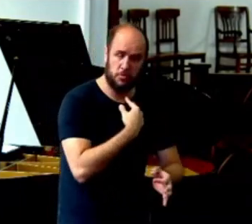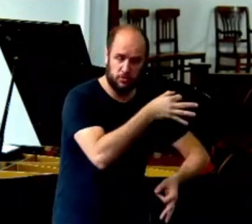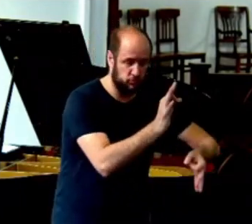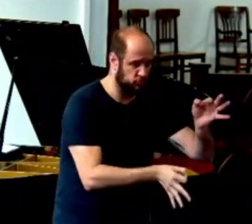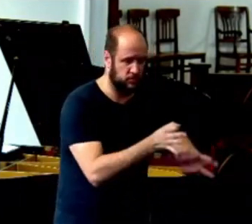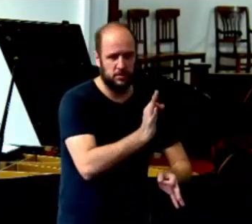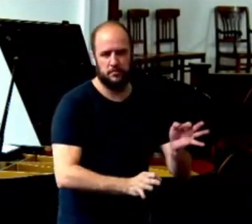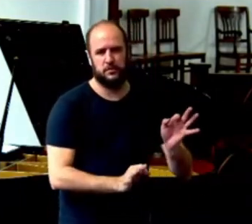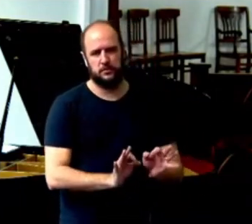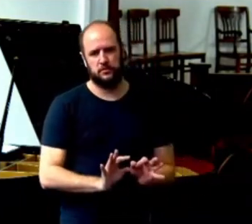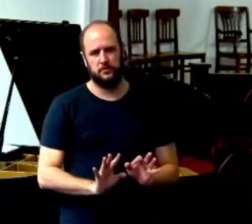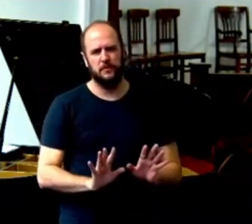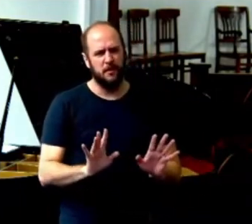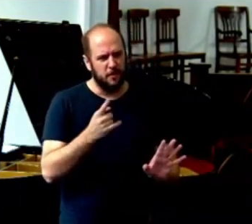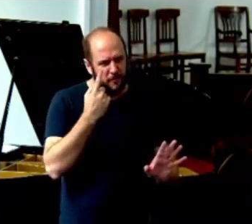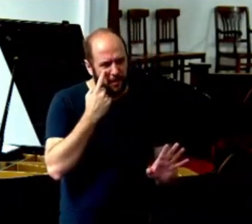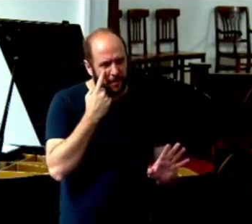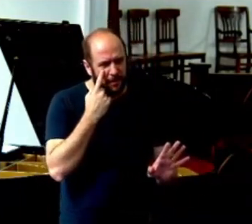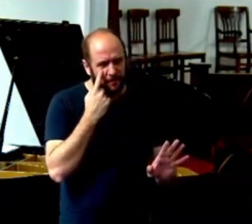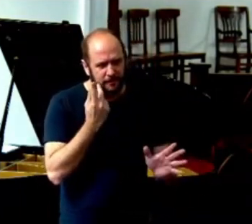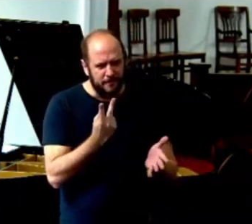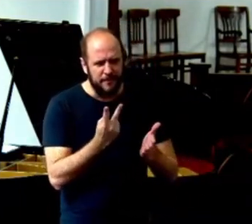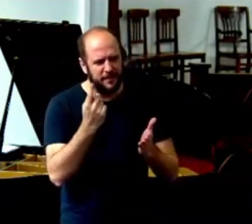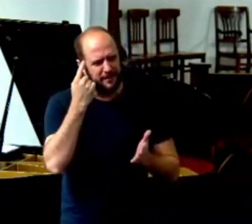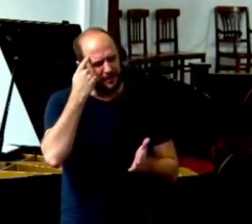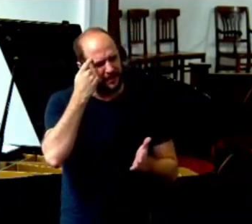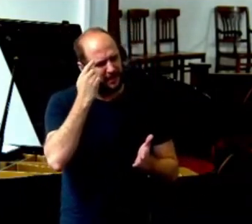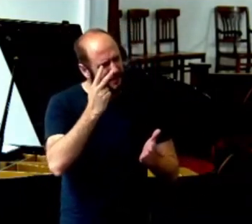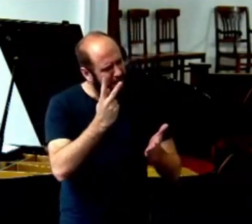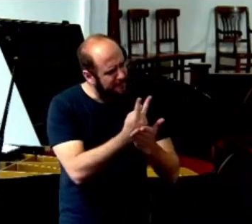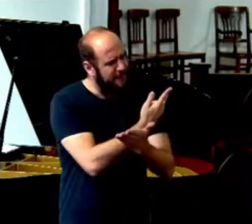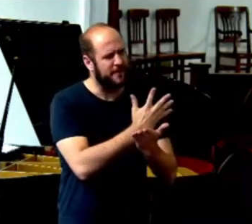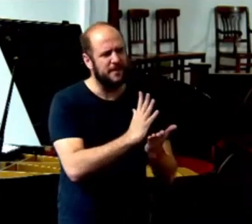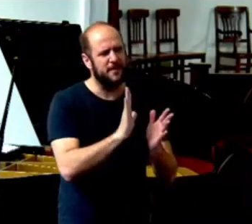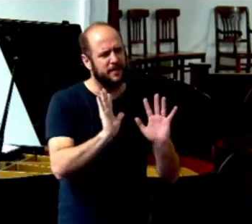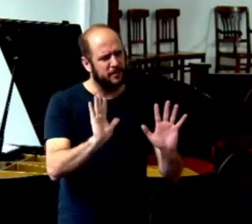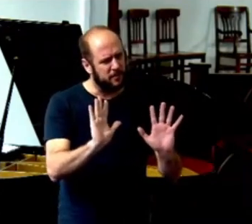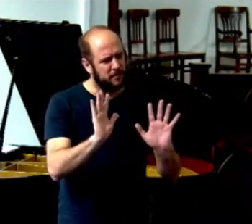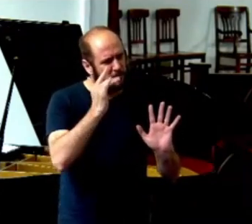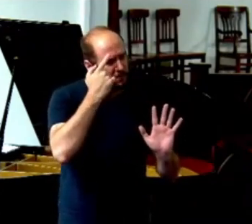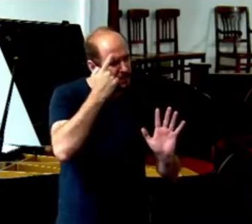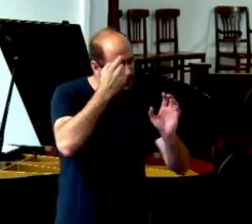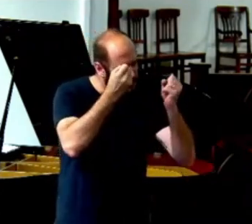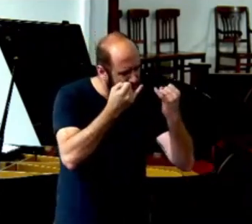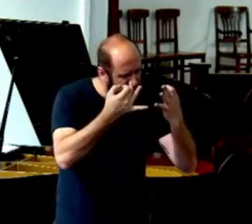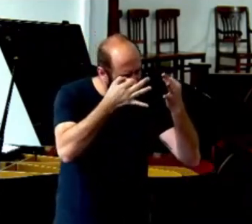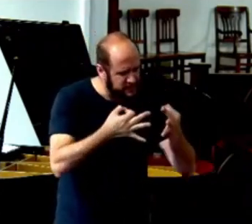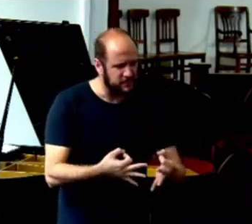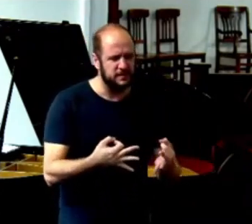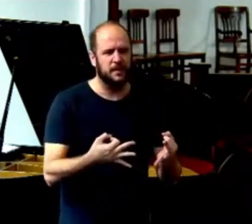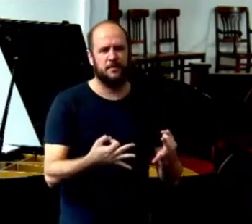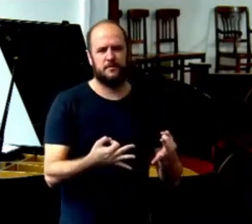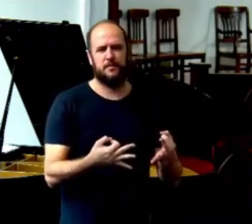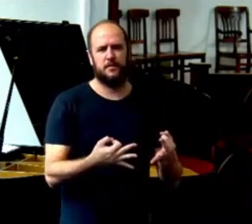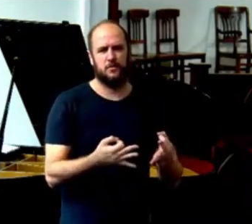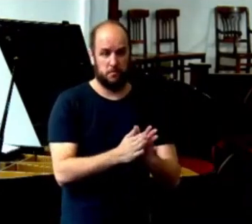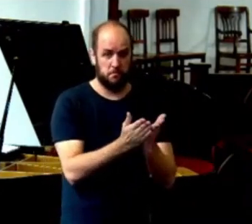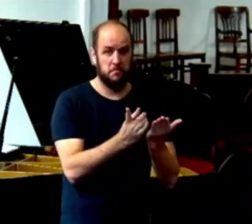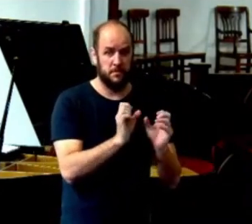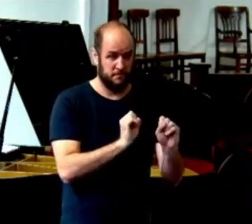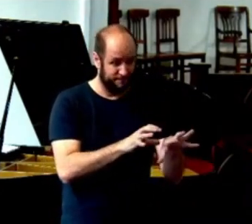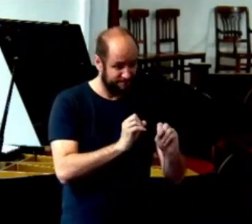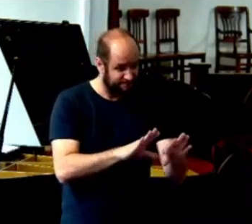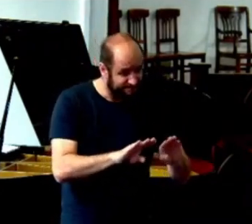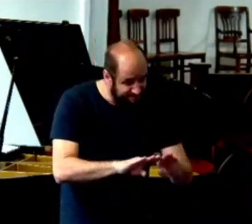julguem. Percebem o erro que cometemos? Isto é errado. Este não é o ensino